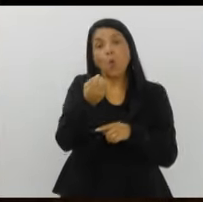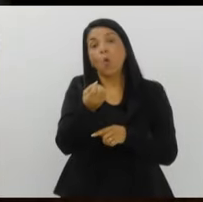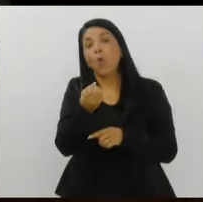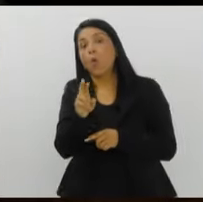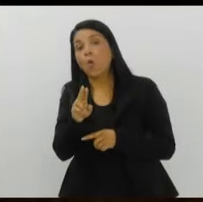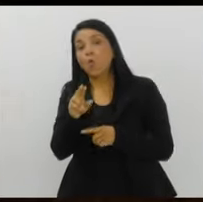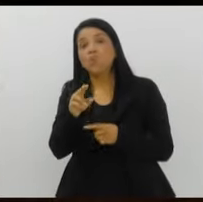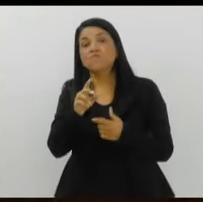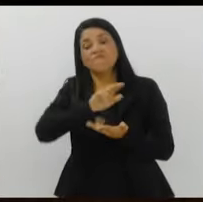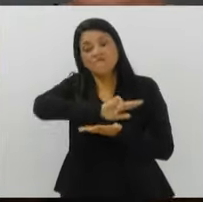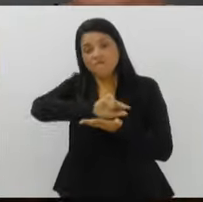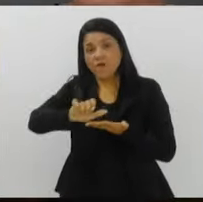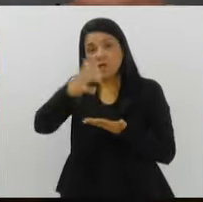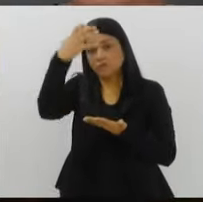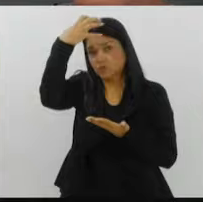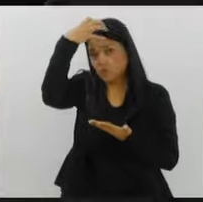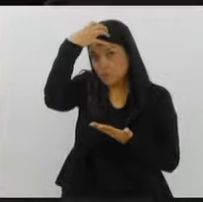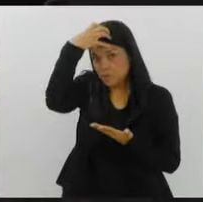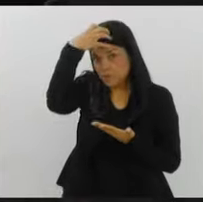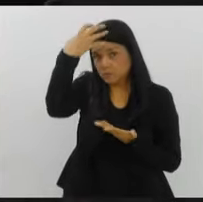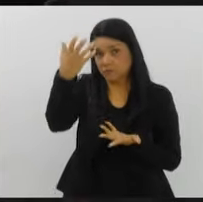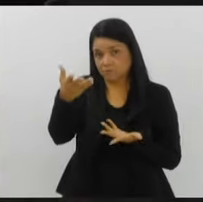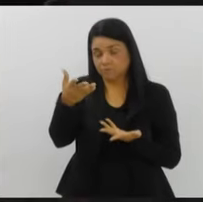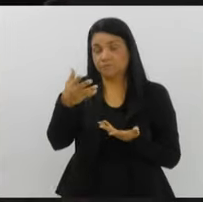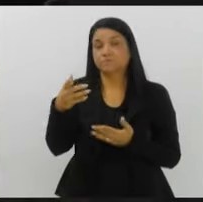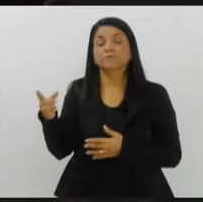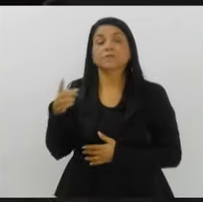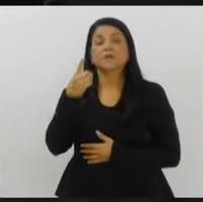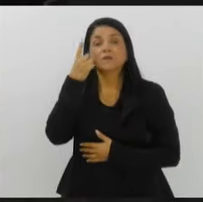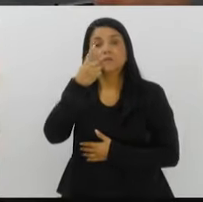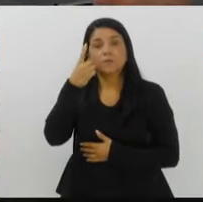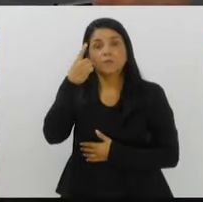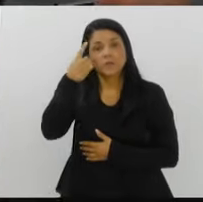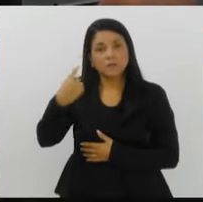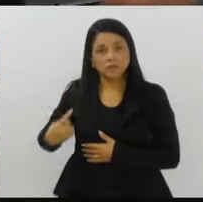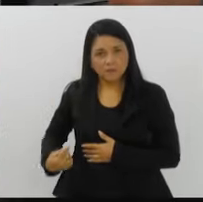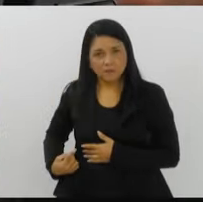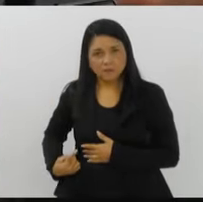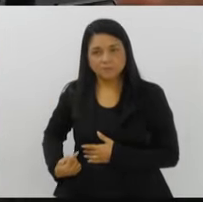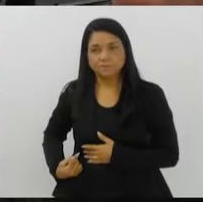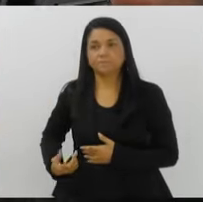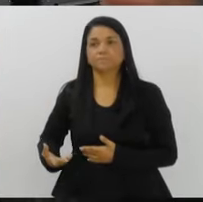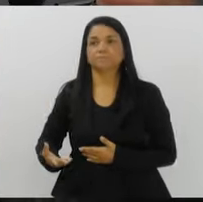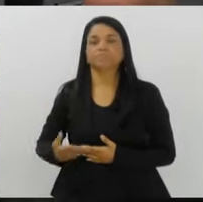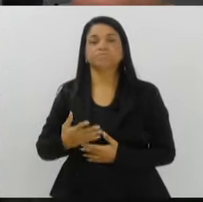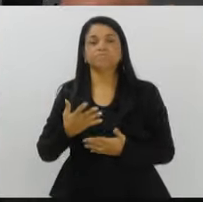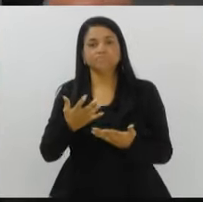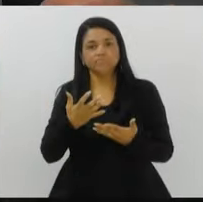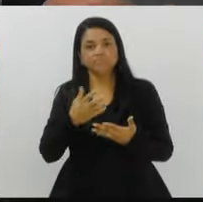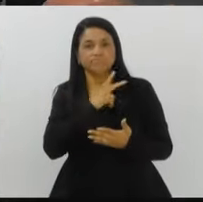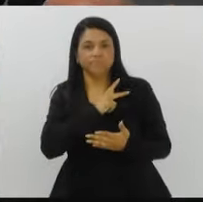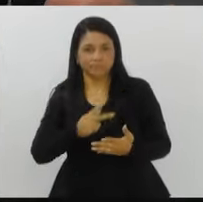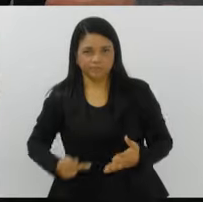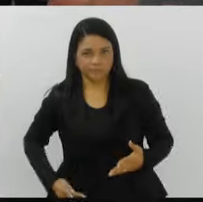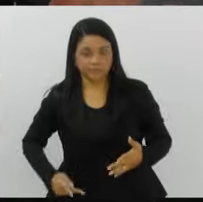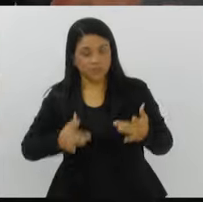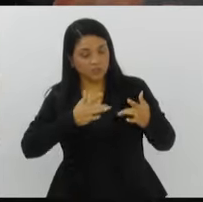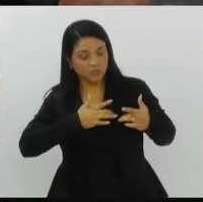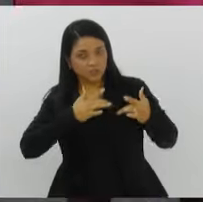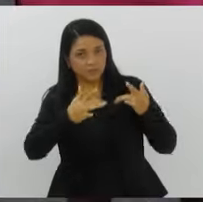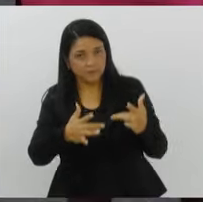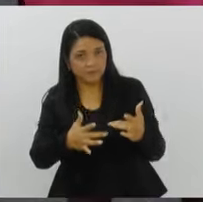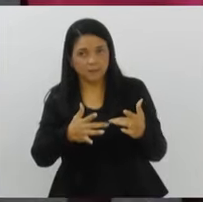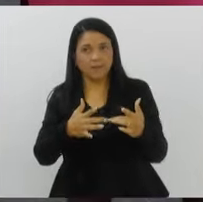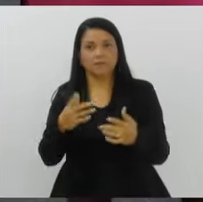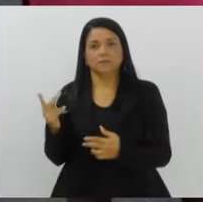presidente. Deputada Dani Balbi. Presidenta, queria, antes de tudo, me solidarizar